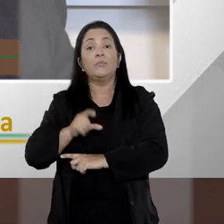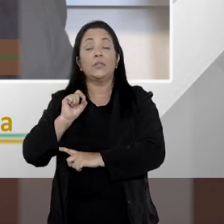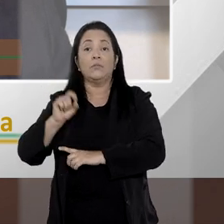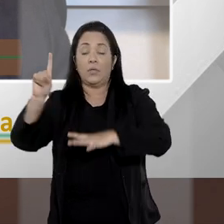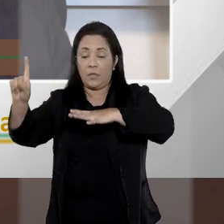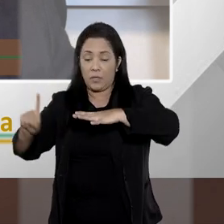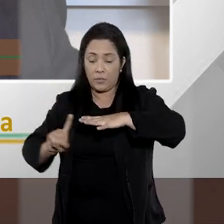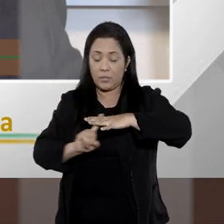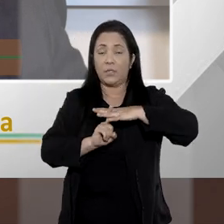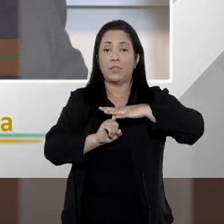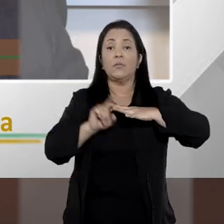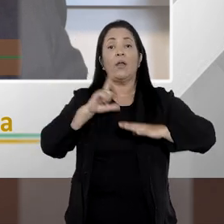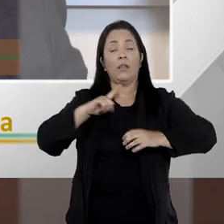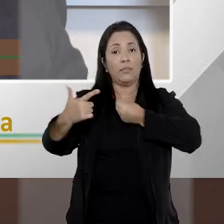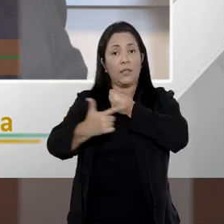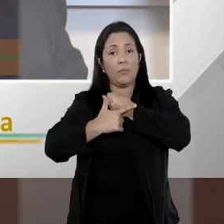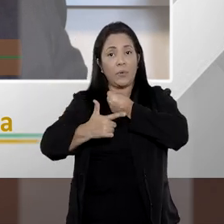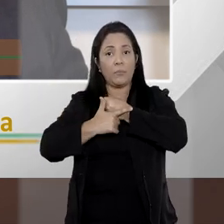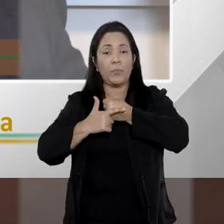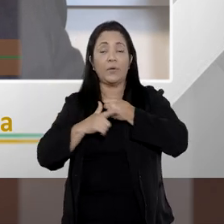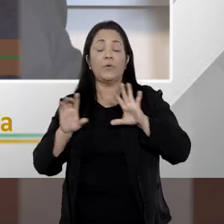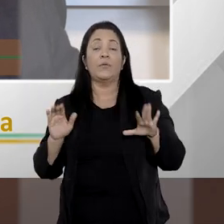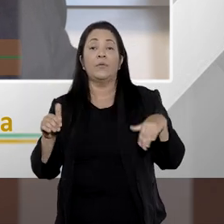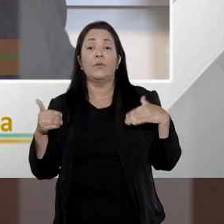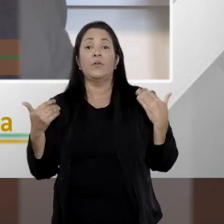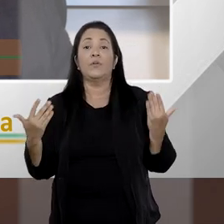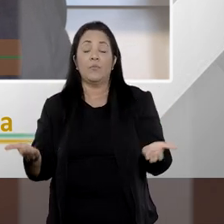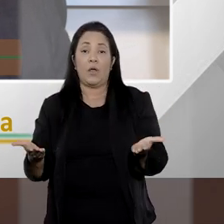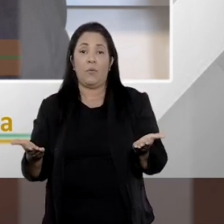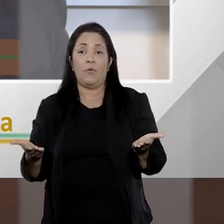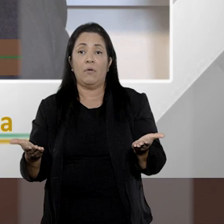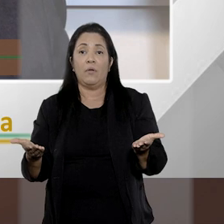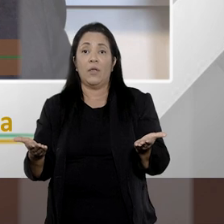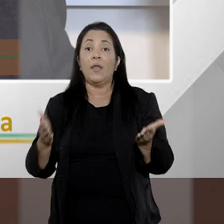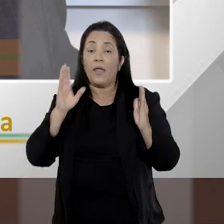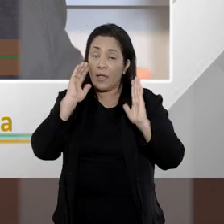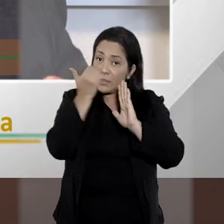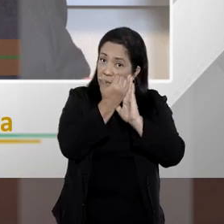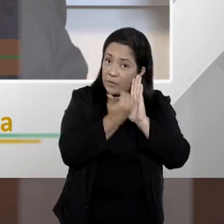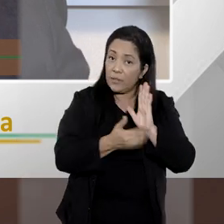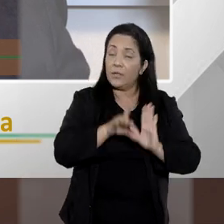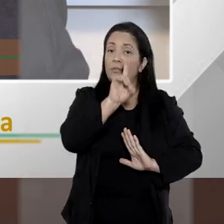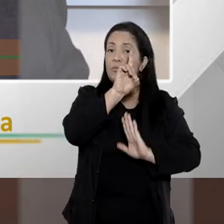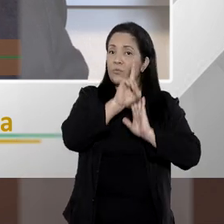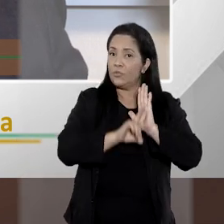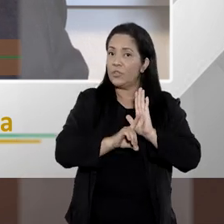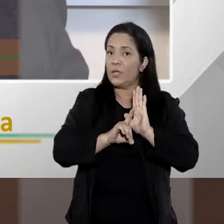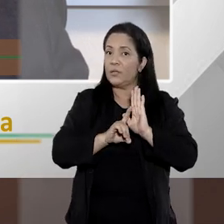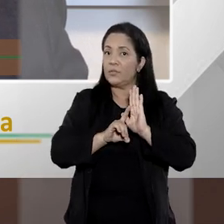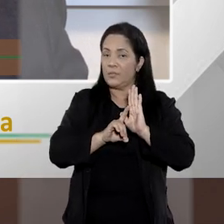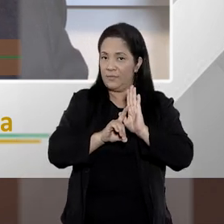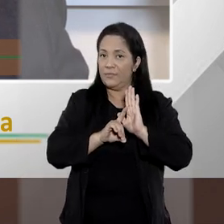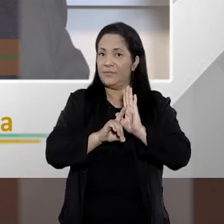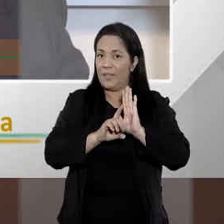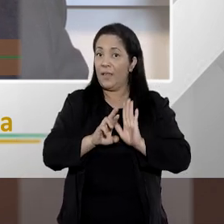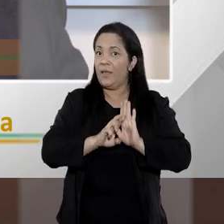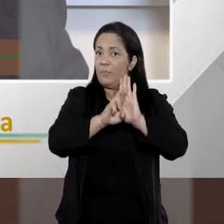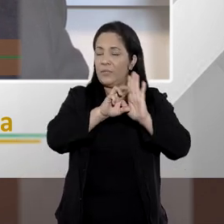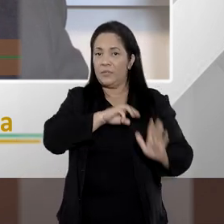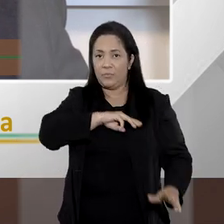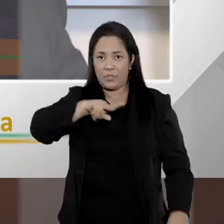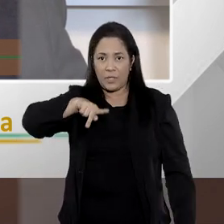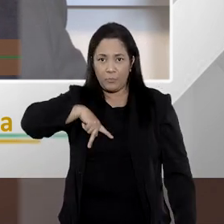que encontra a previsão no papel, ela encontra óbice nos operadores do direito, nos juízes, nos membros do Ministério Público,